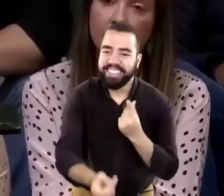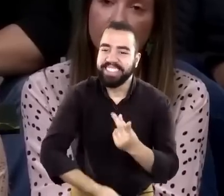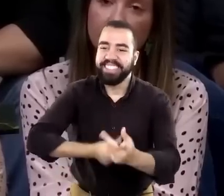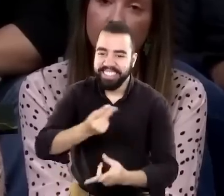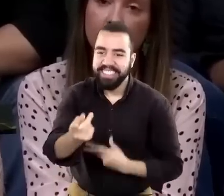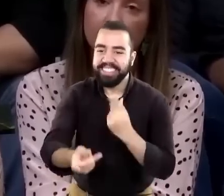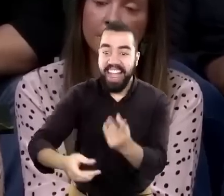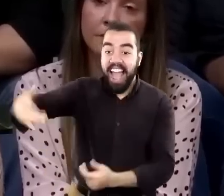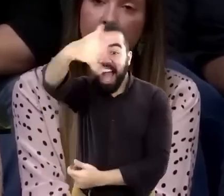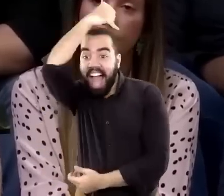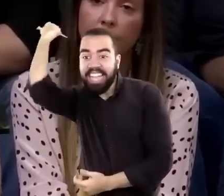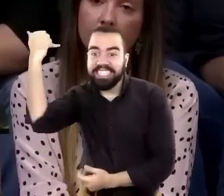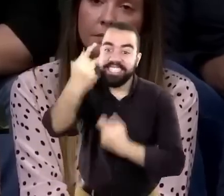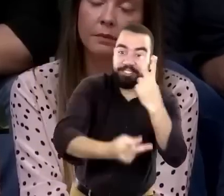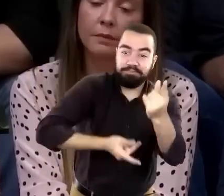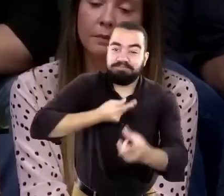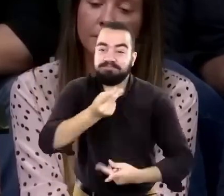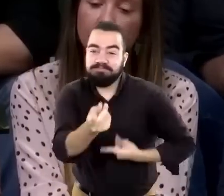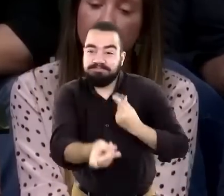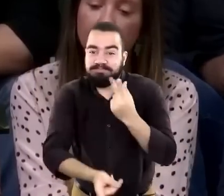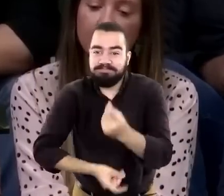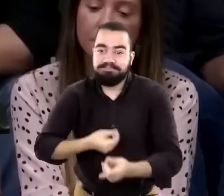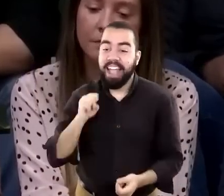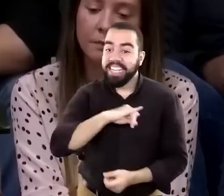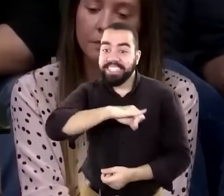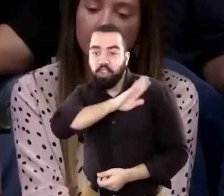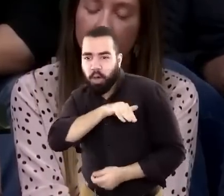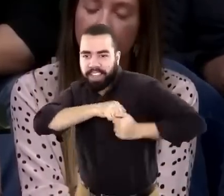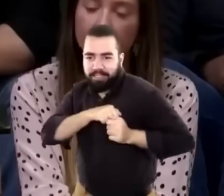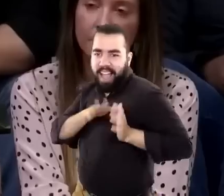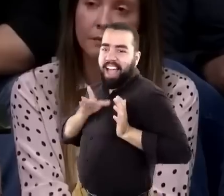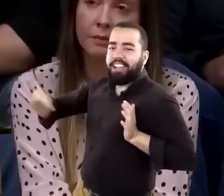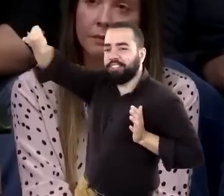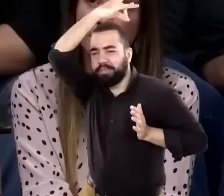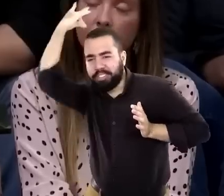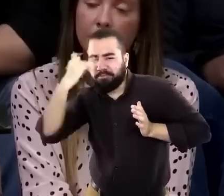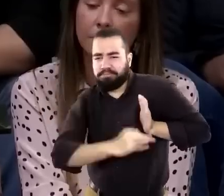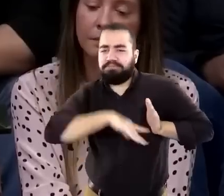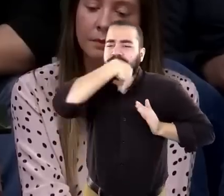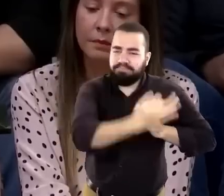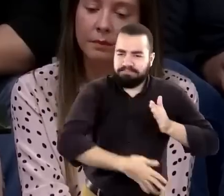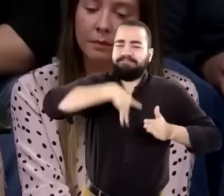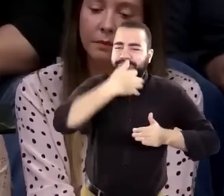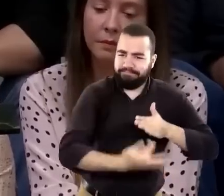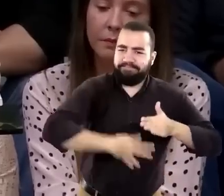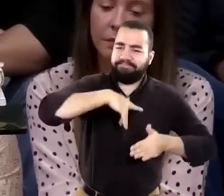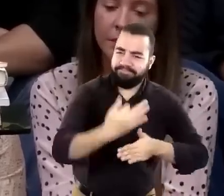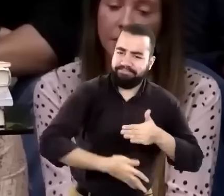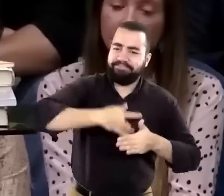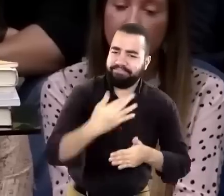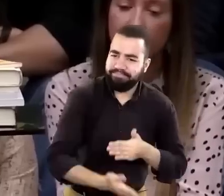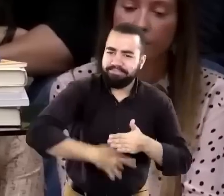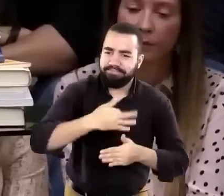jorrar, sempre que tem vasilhas vazias, disposta a receber mais e mais desse poder do Espírito Santo.